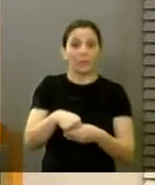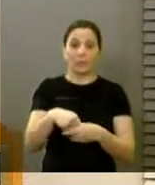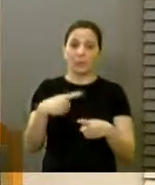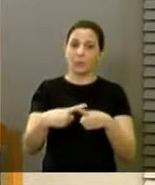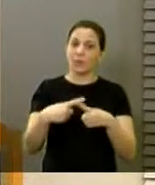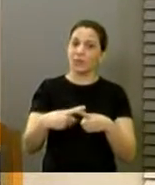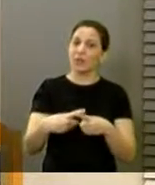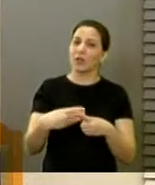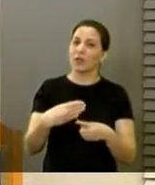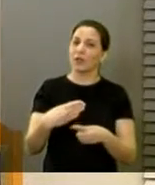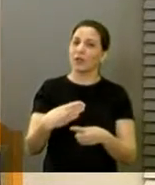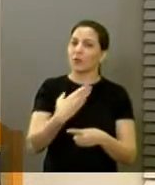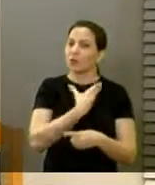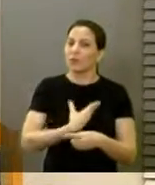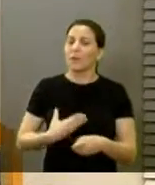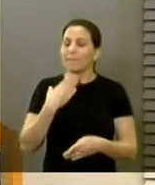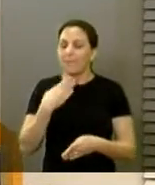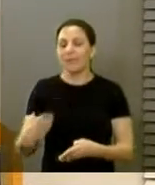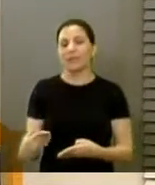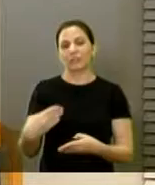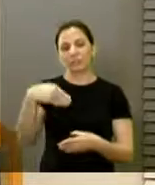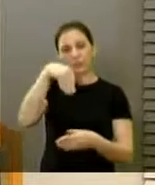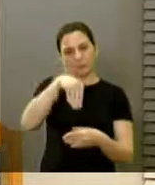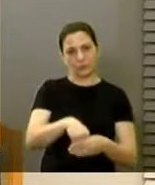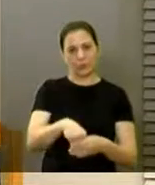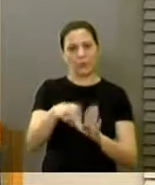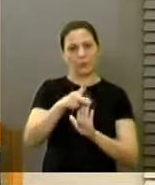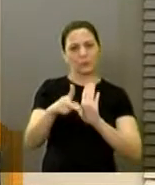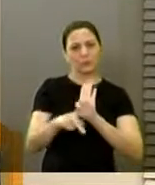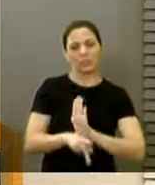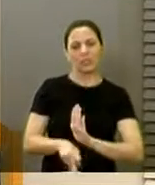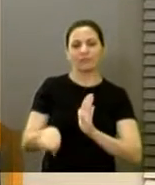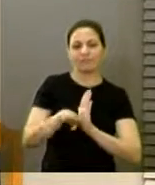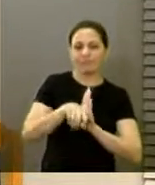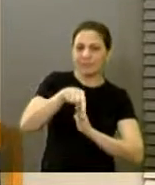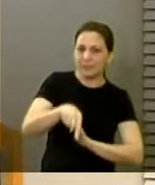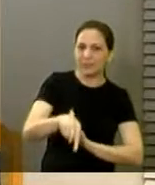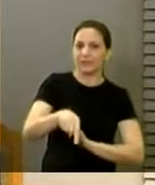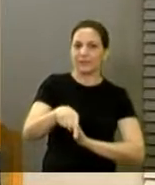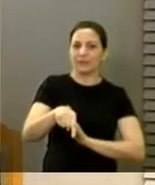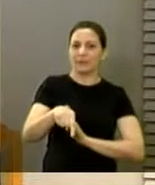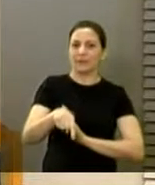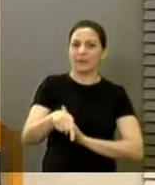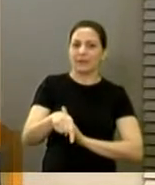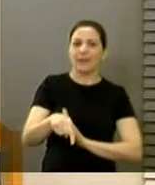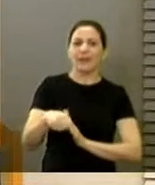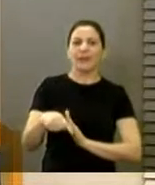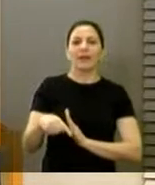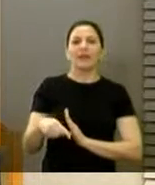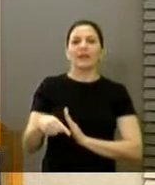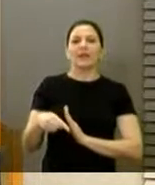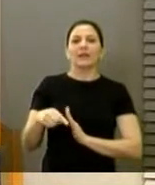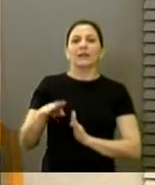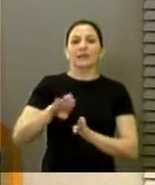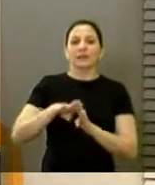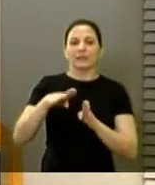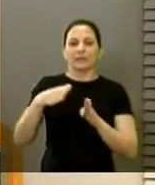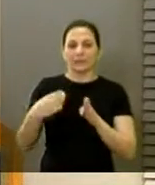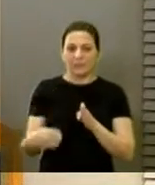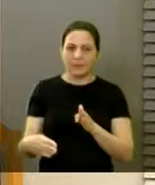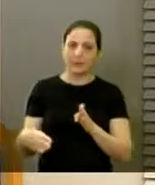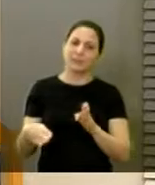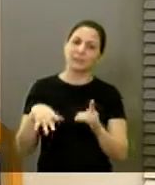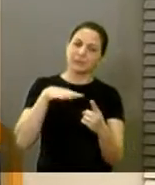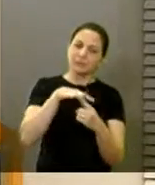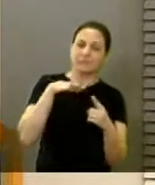governo pede para votar então esse é um dos projetos que estão aqui na casa que está sendo pressionado a base do